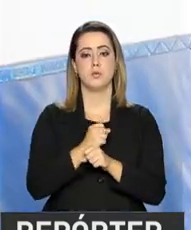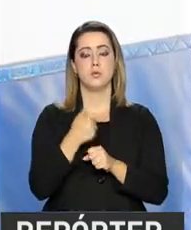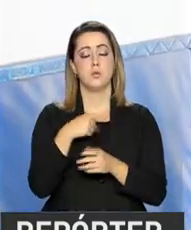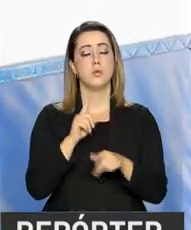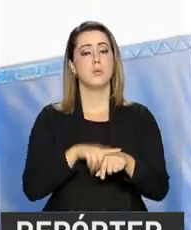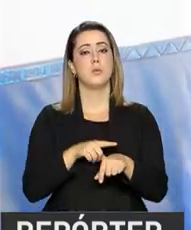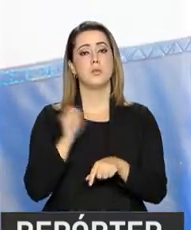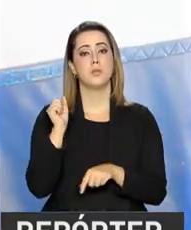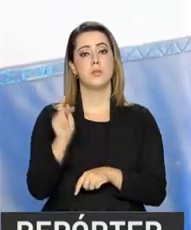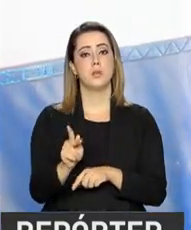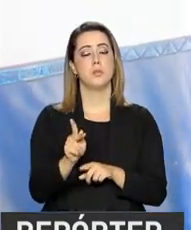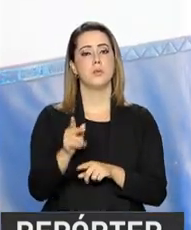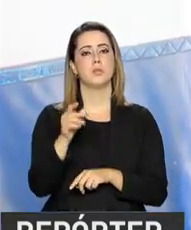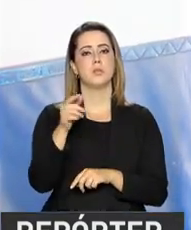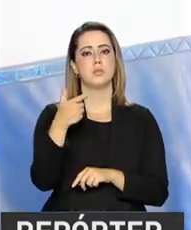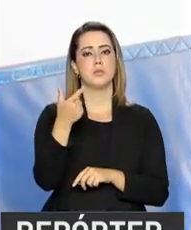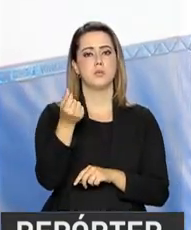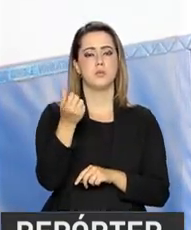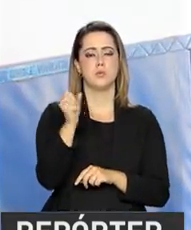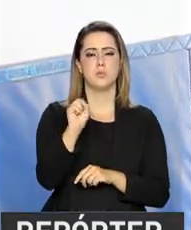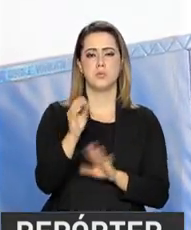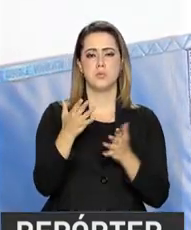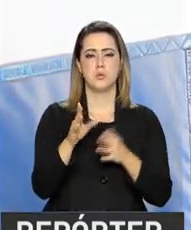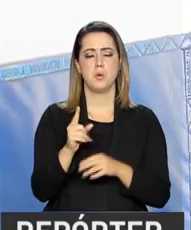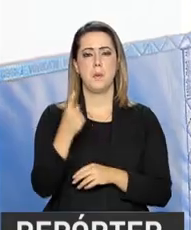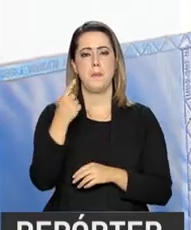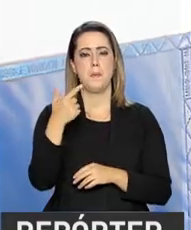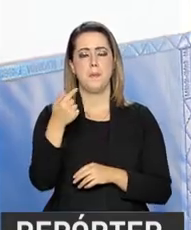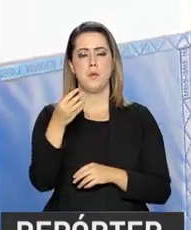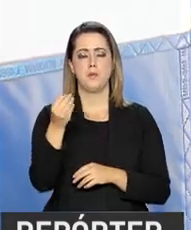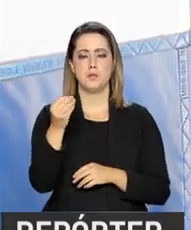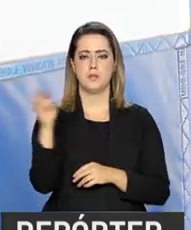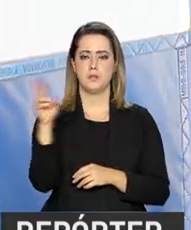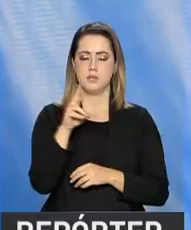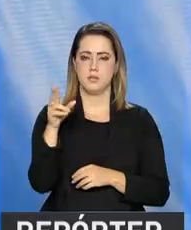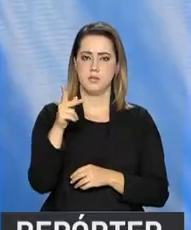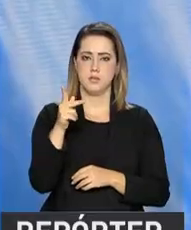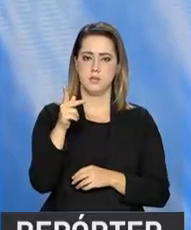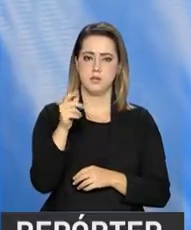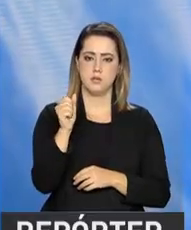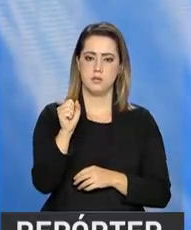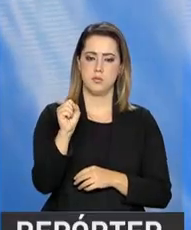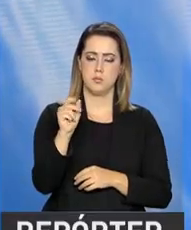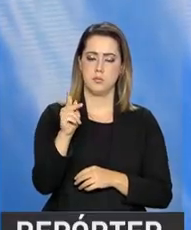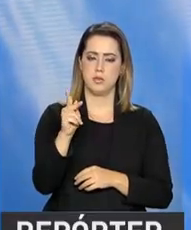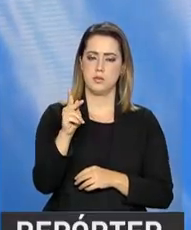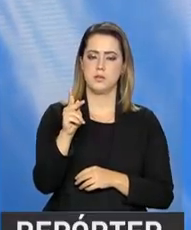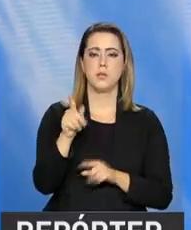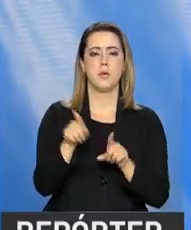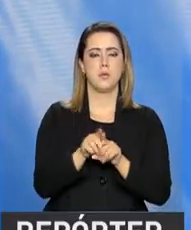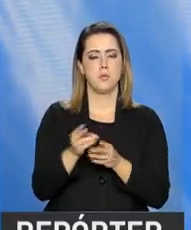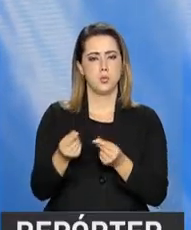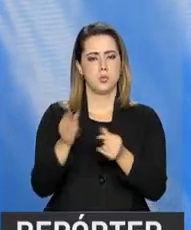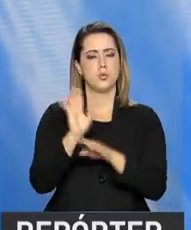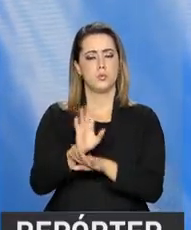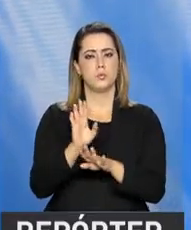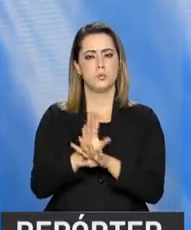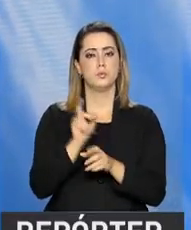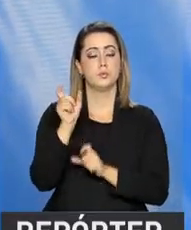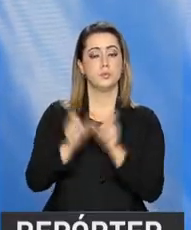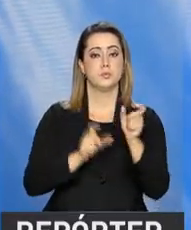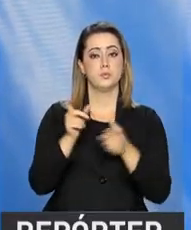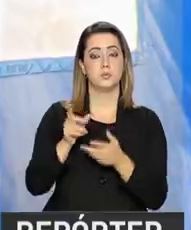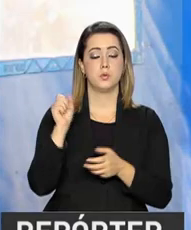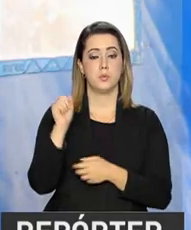se aposentou em 2008, ela recebeu em torno de R$ 1.700 do PASEP. Segundo ela, o dinheiro é uma ajuda para quem está